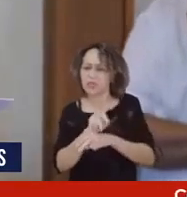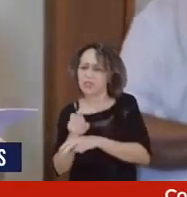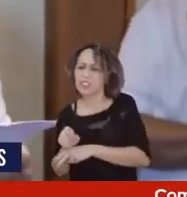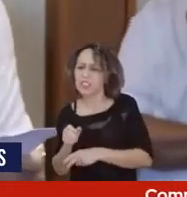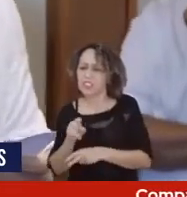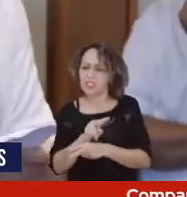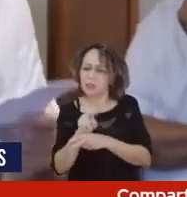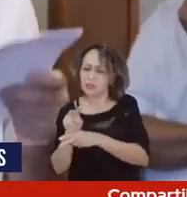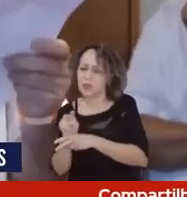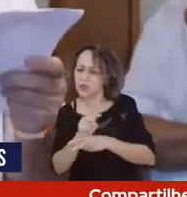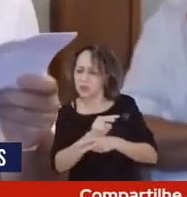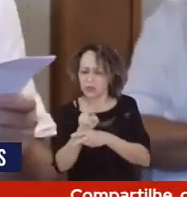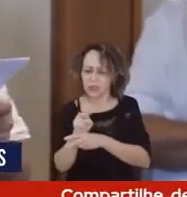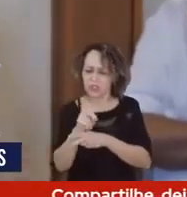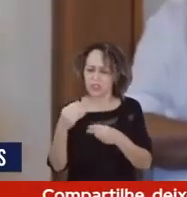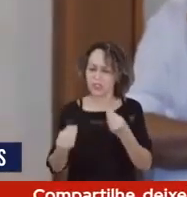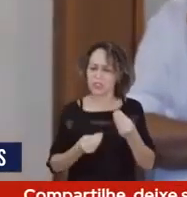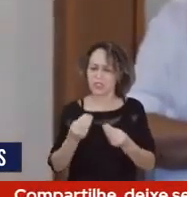no pós-golpe.